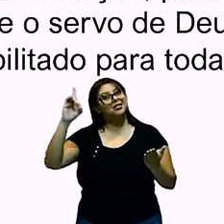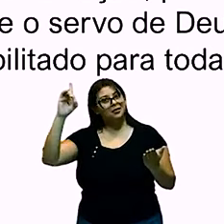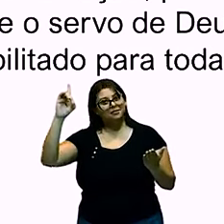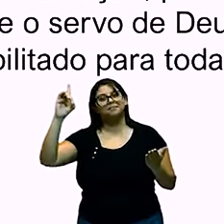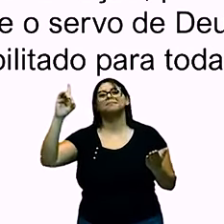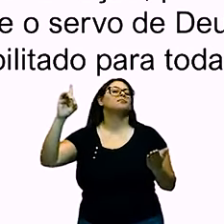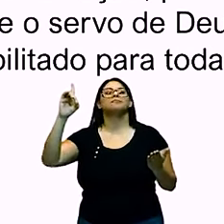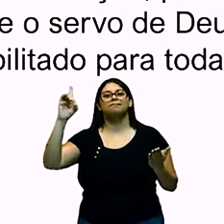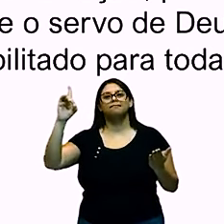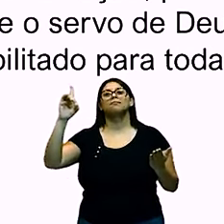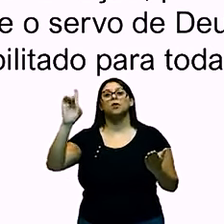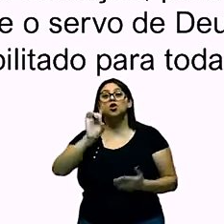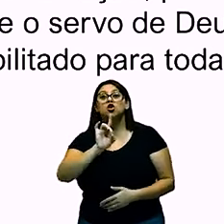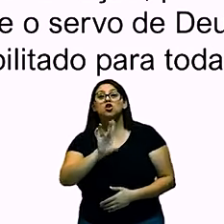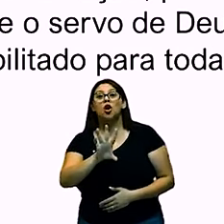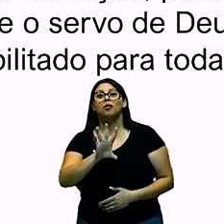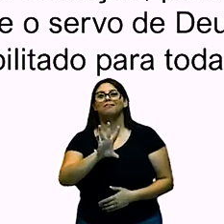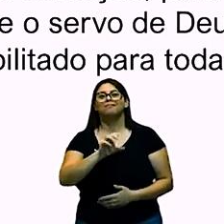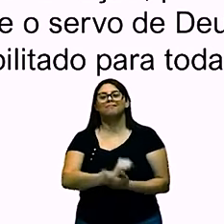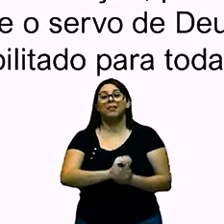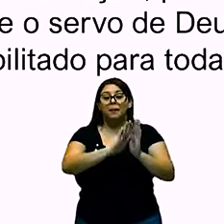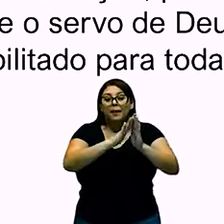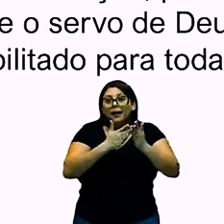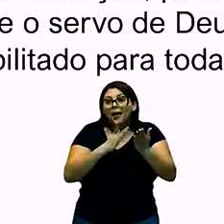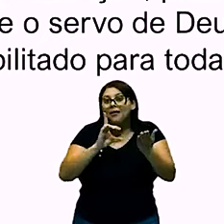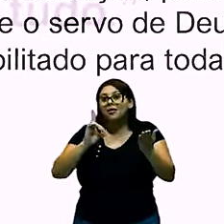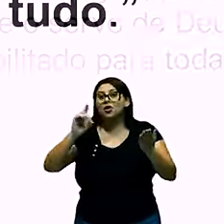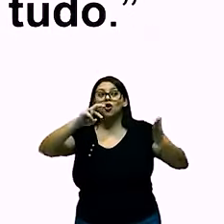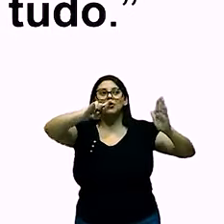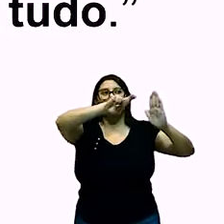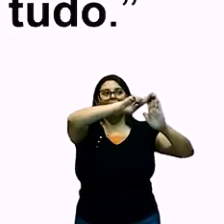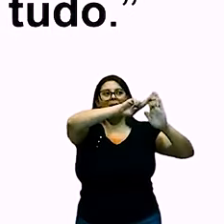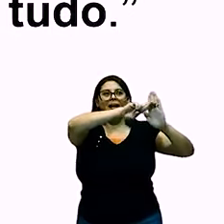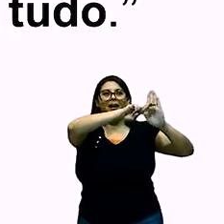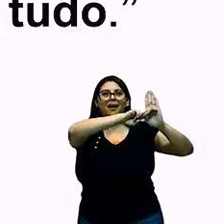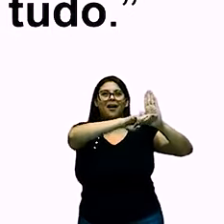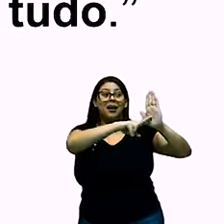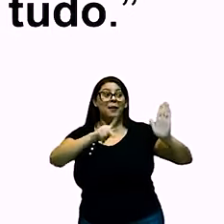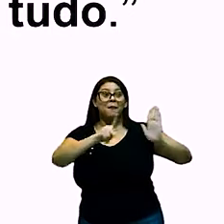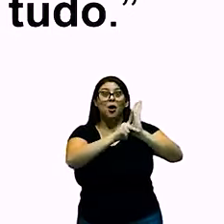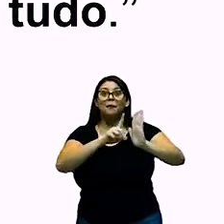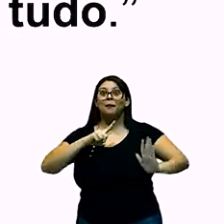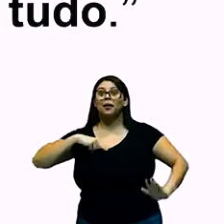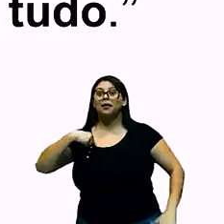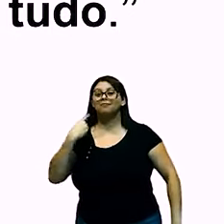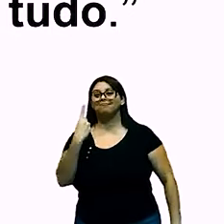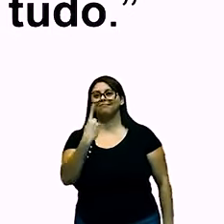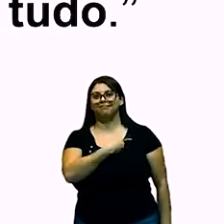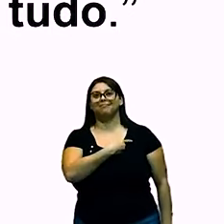é nossa regra de fé e prática. E olha que texto extraordinário de